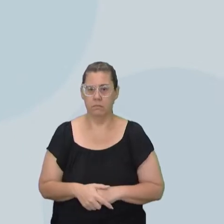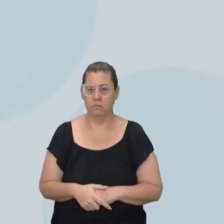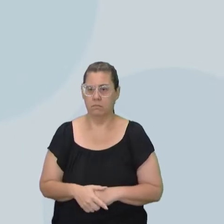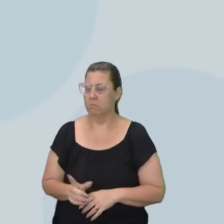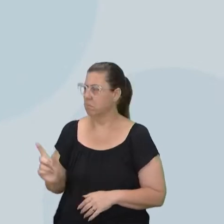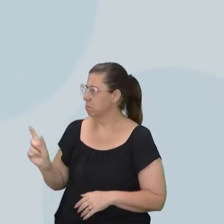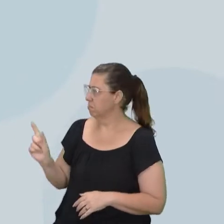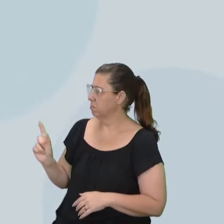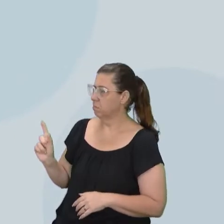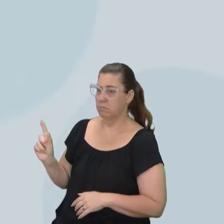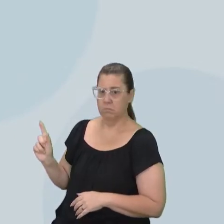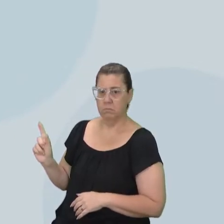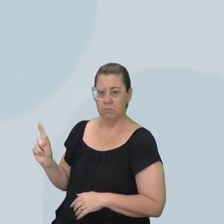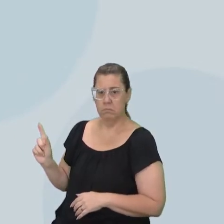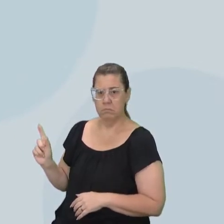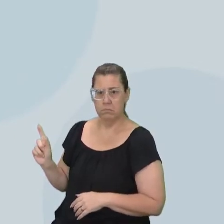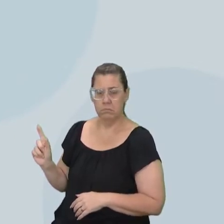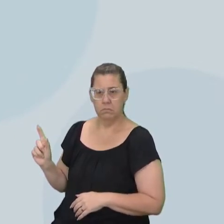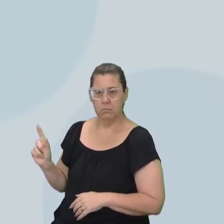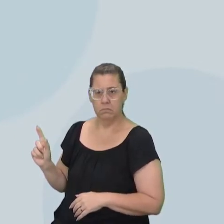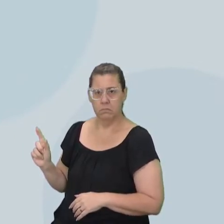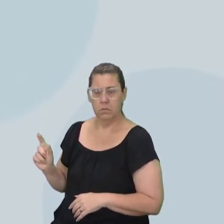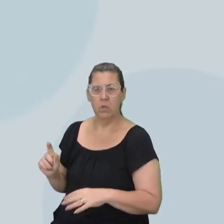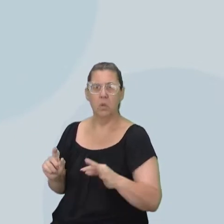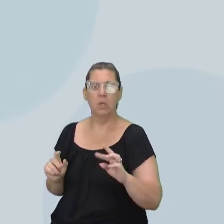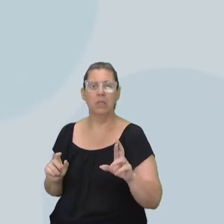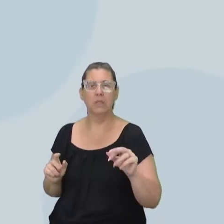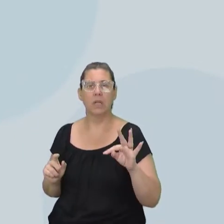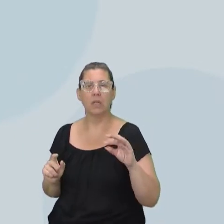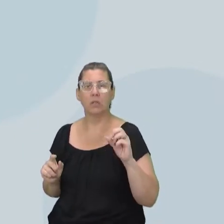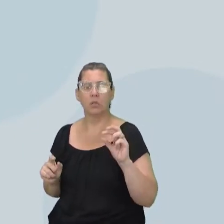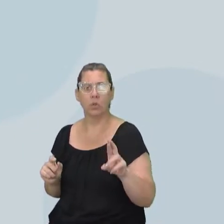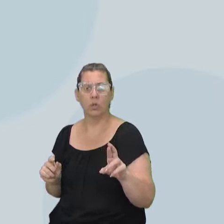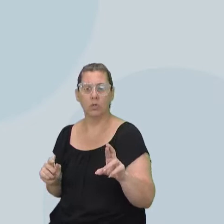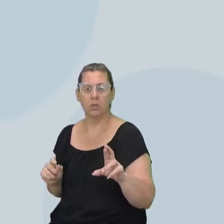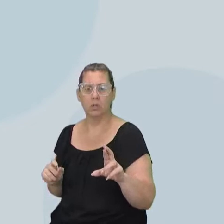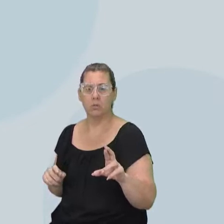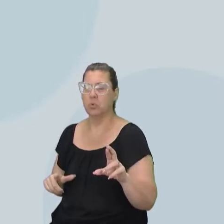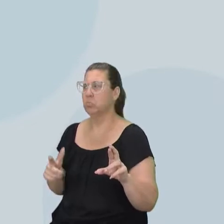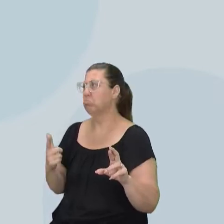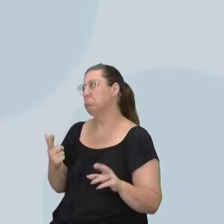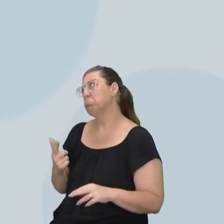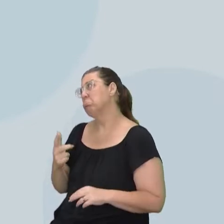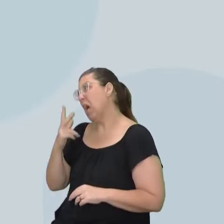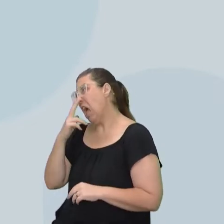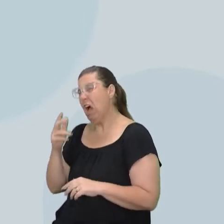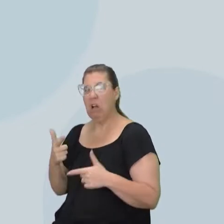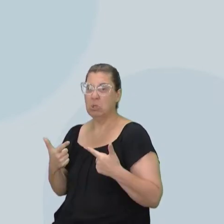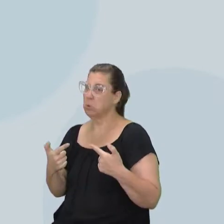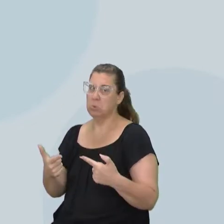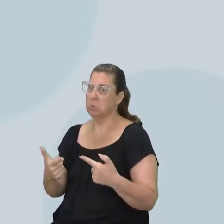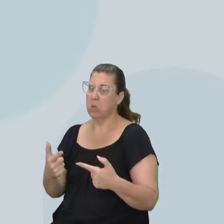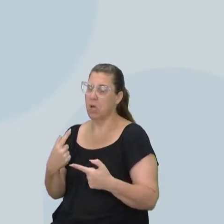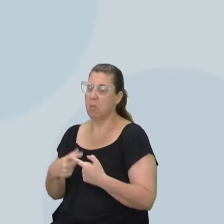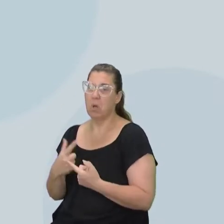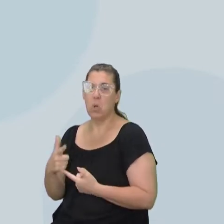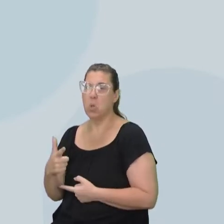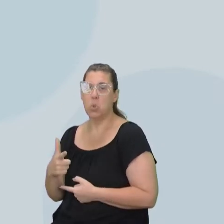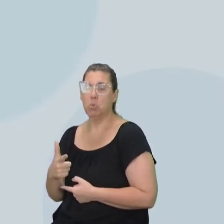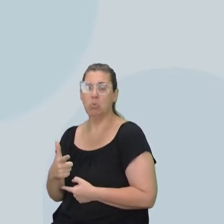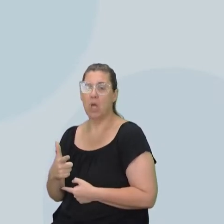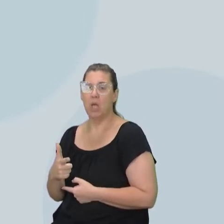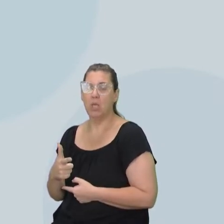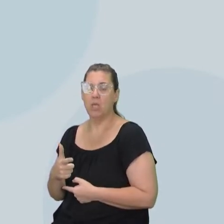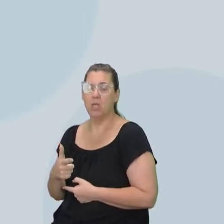há um trator. Talvez não seja guerra, porque não há militares. Nós temos o quê? Um